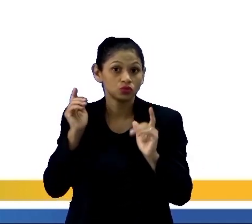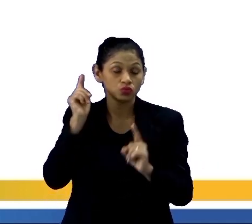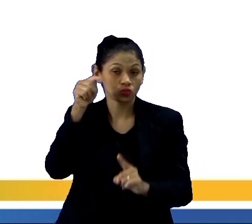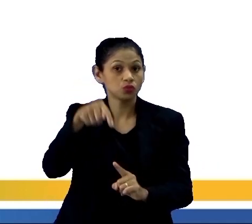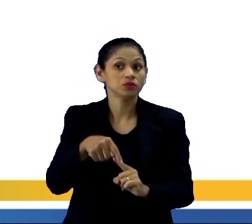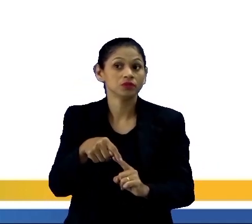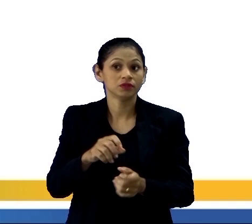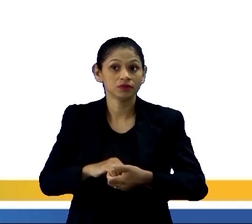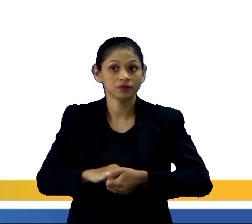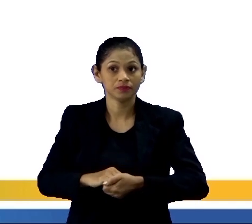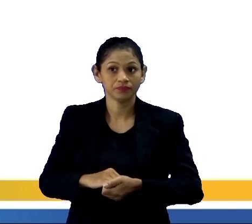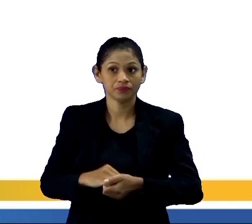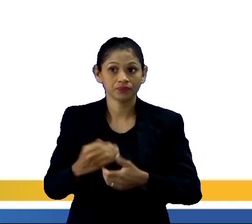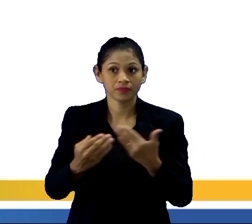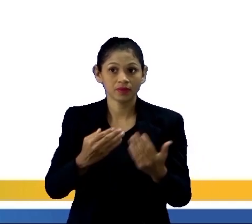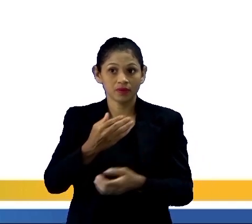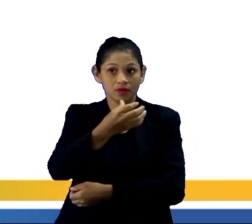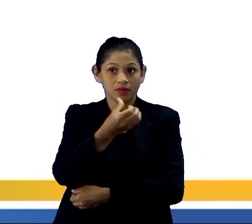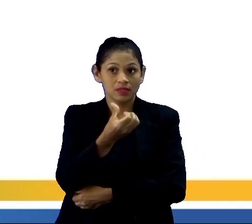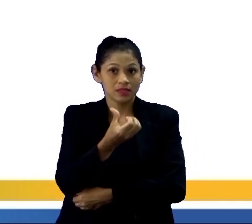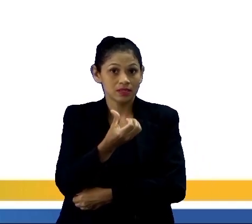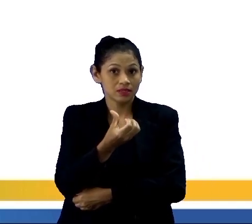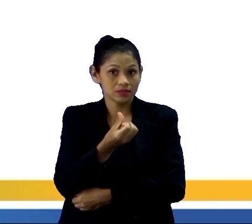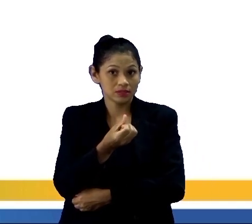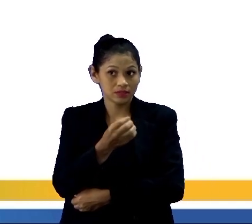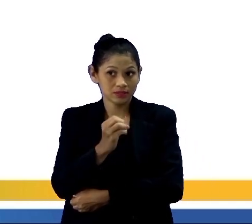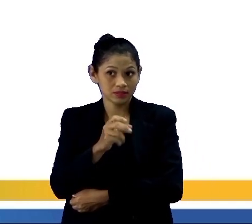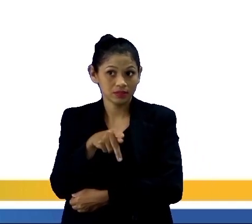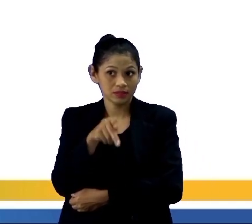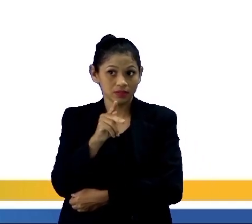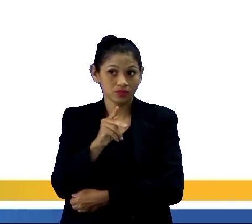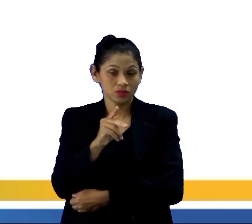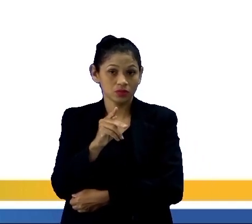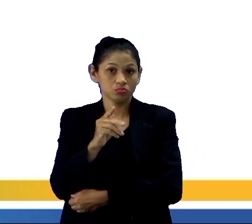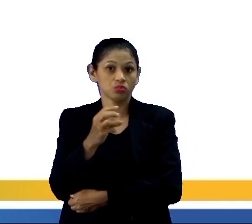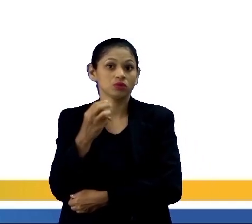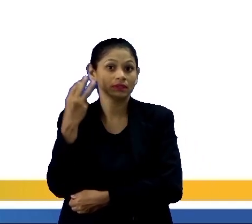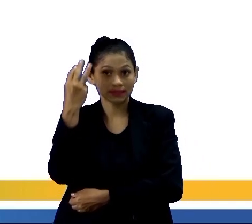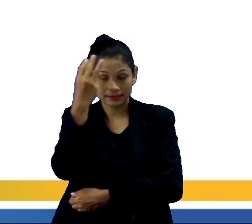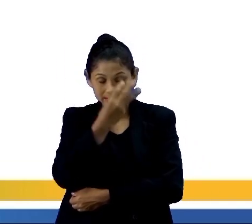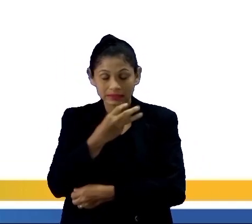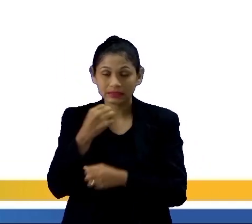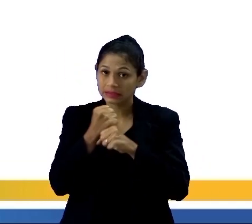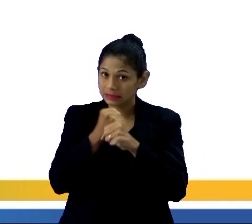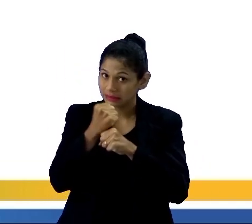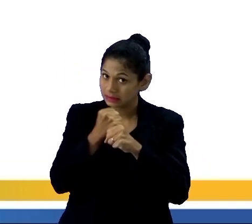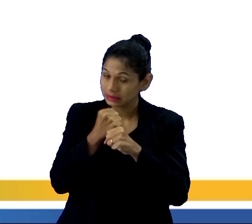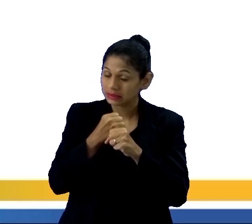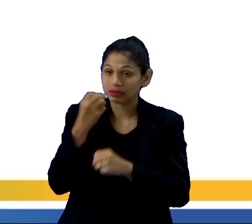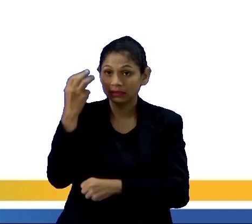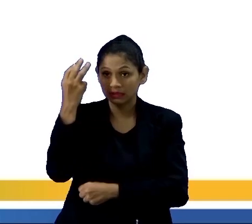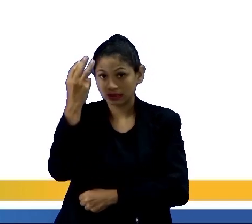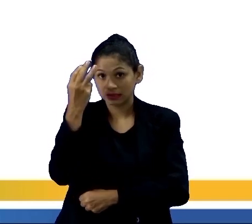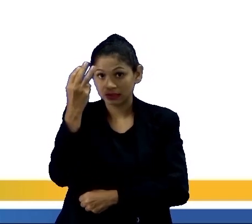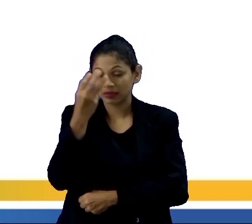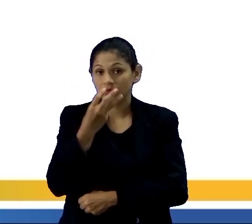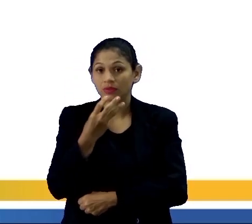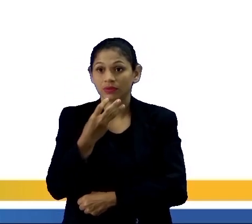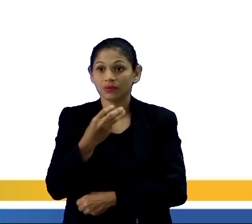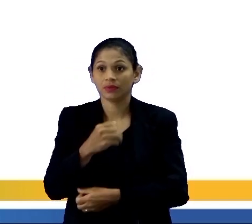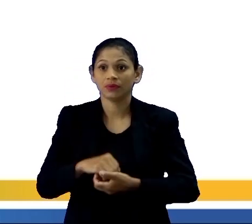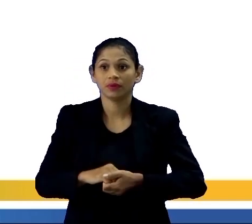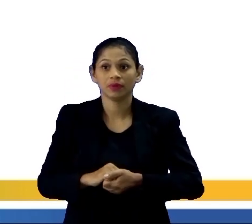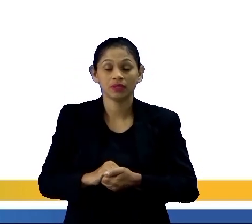60 quilômetros, ele gasta 3 horas. Em 90 quilômetros, x. Essas grandezas